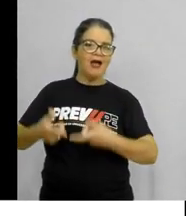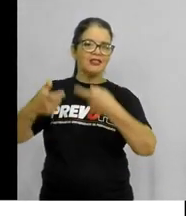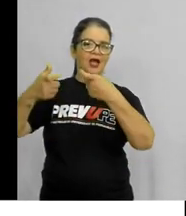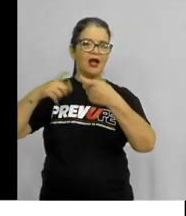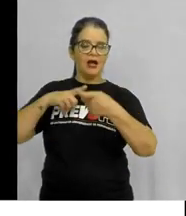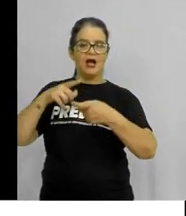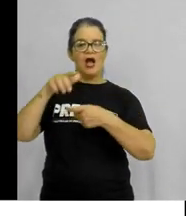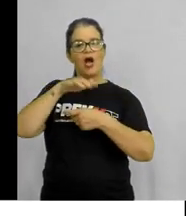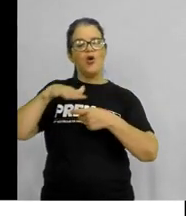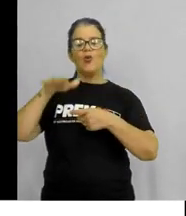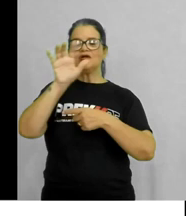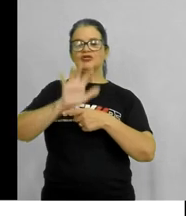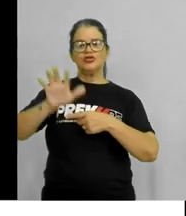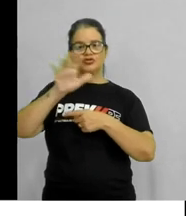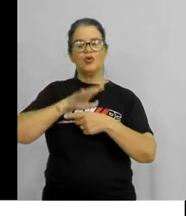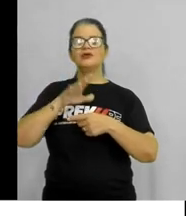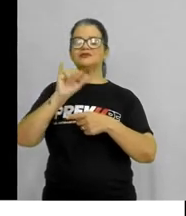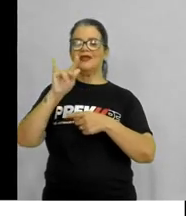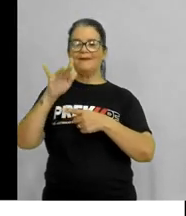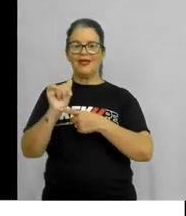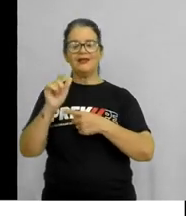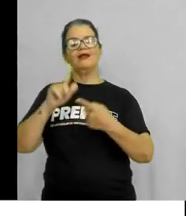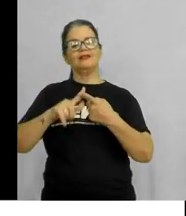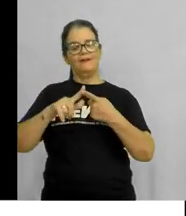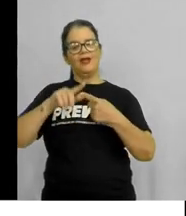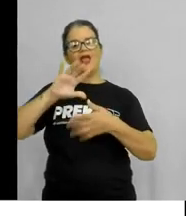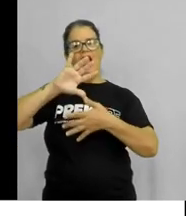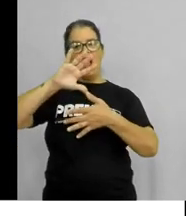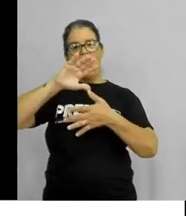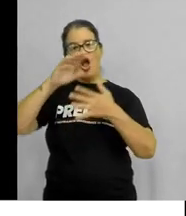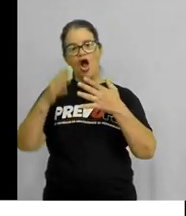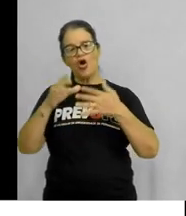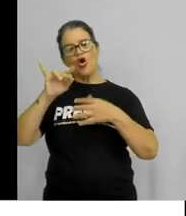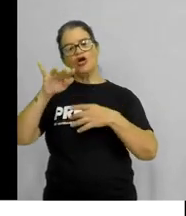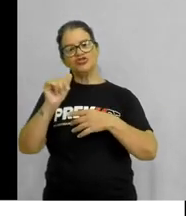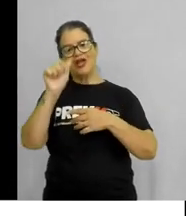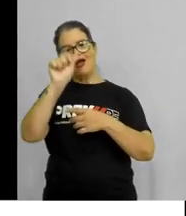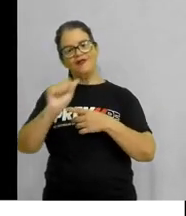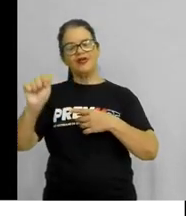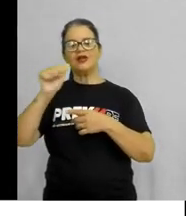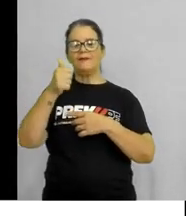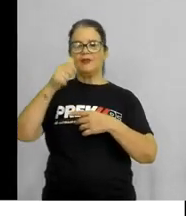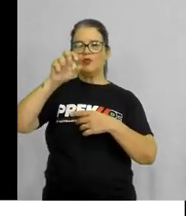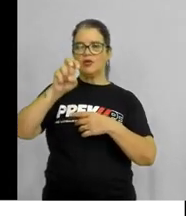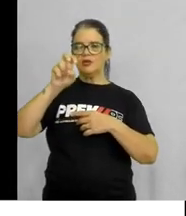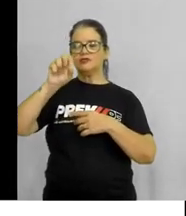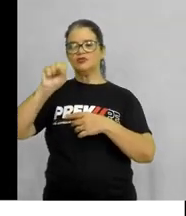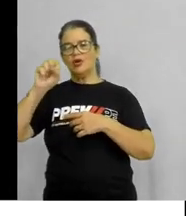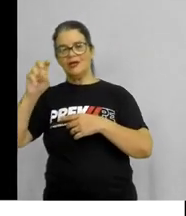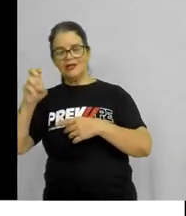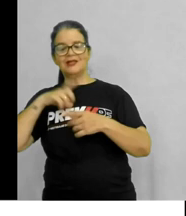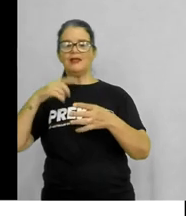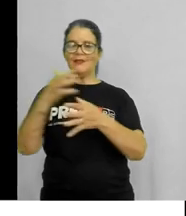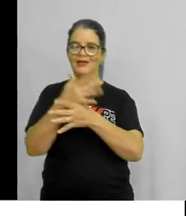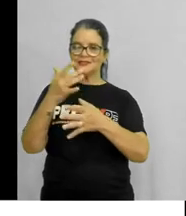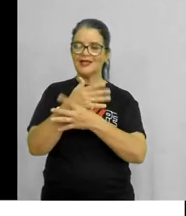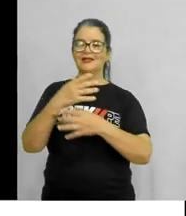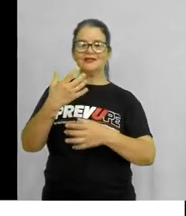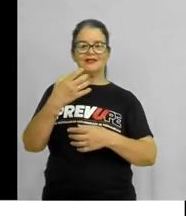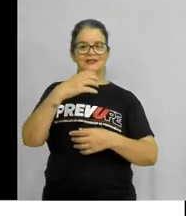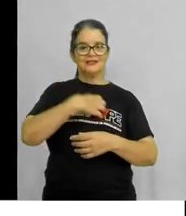pilharam a costa africana dominada pelos portugueses em 1595 e a cidade de